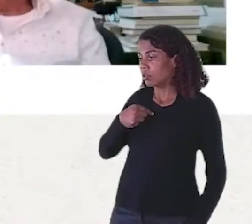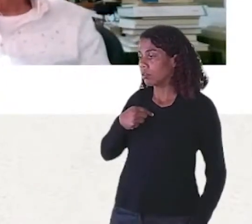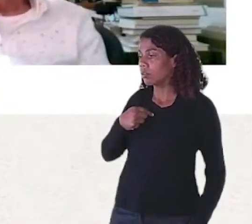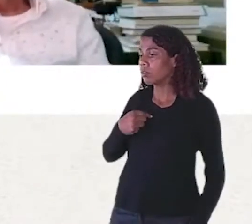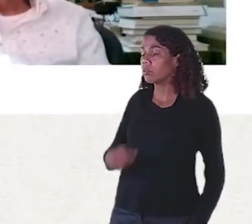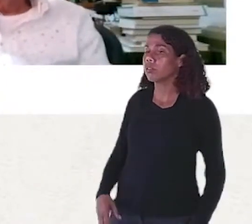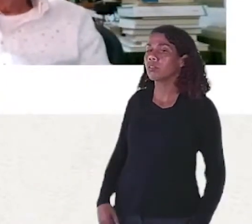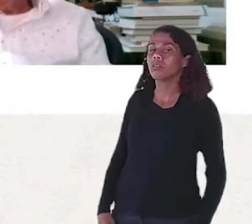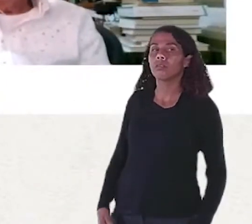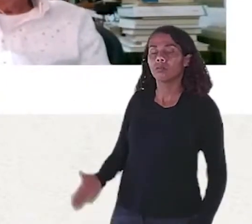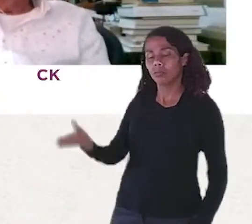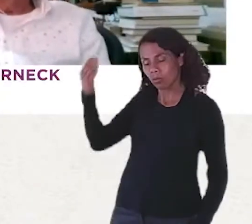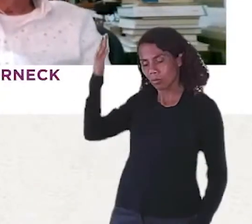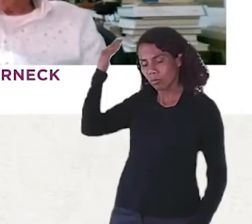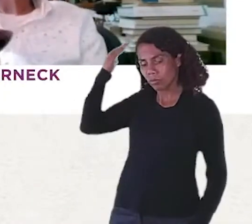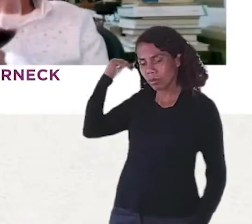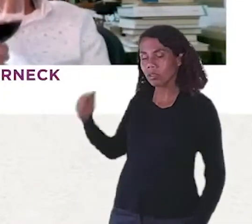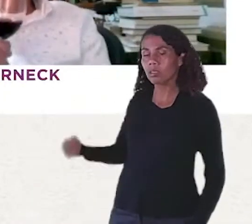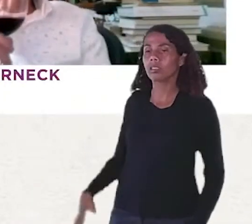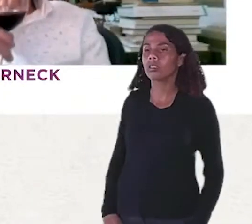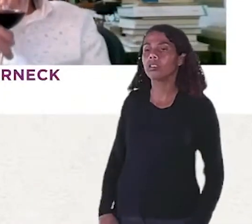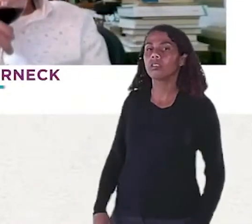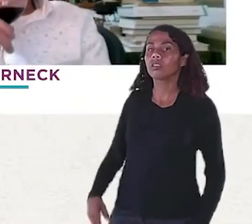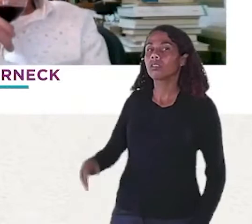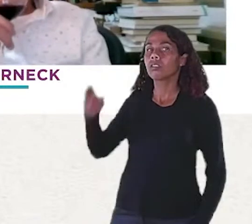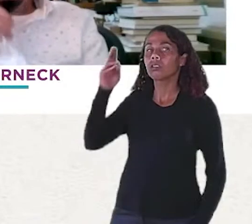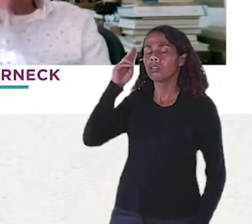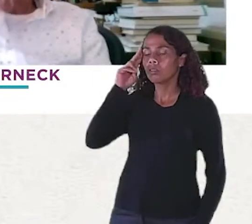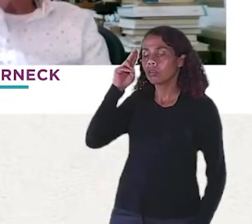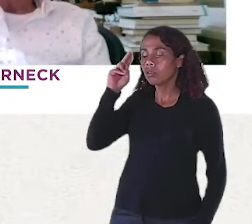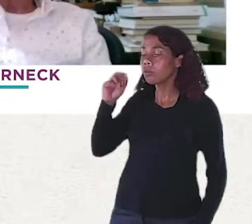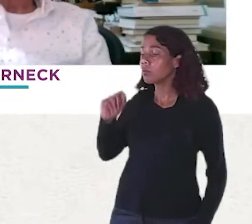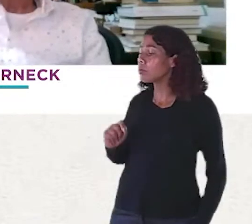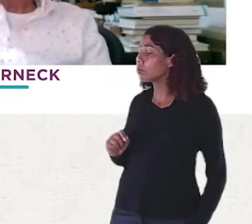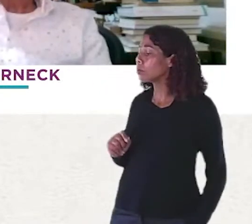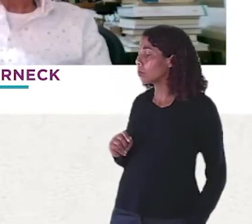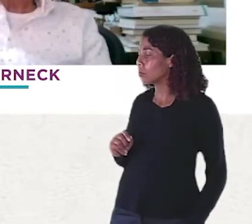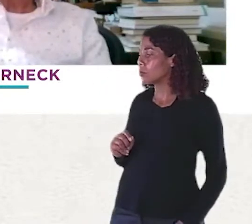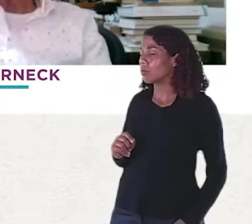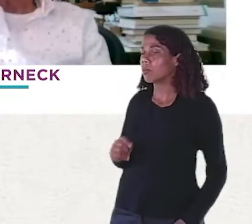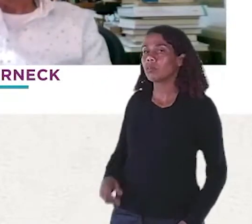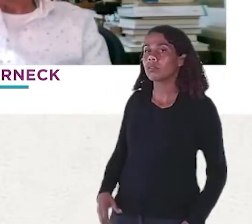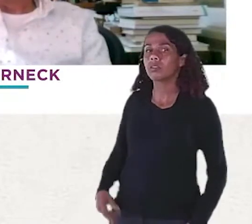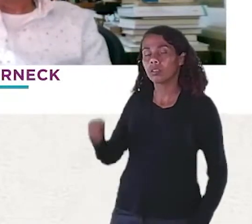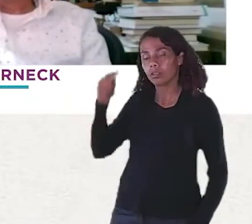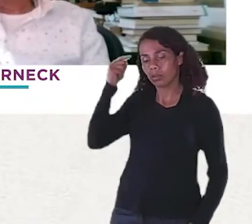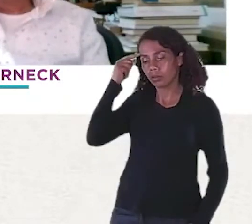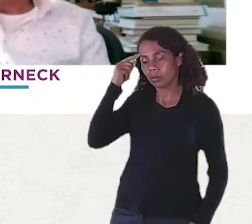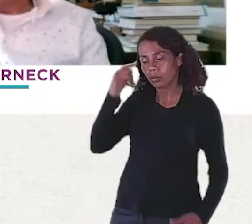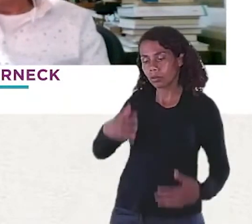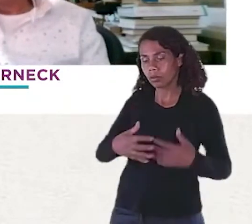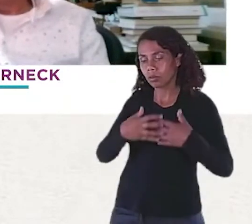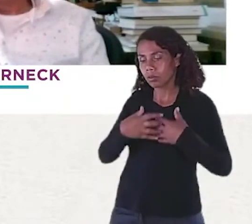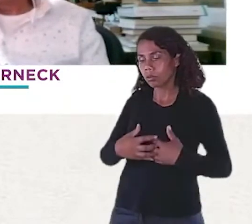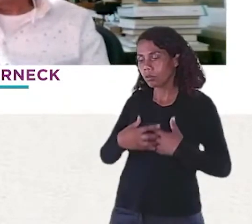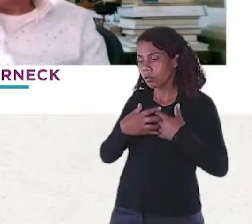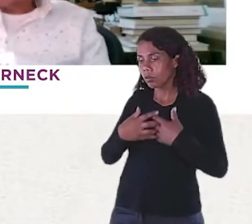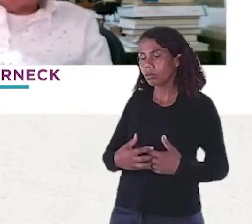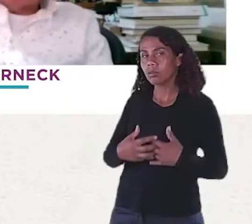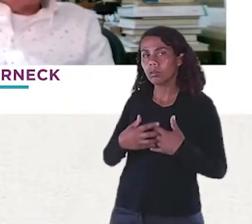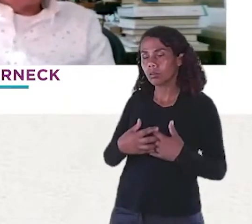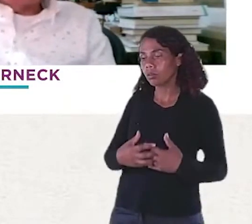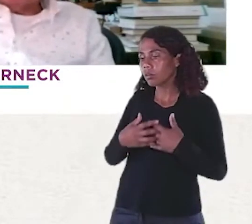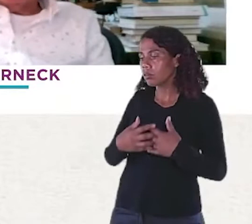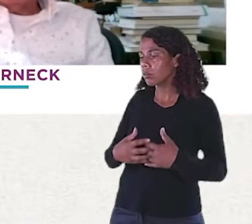que eu frequentava suplemento literário também, que reflete um pouco dessa referência que você tem de